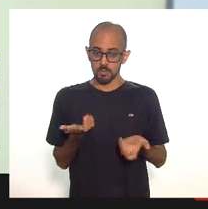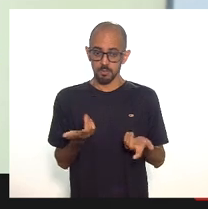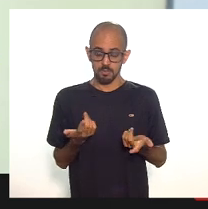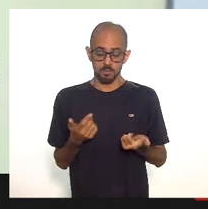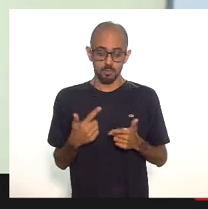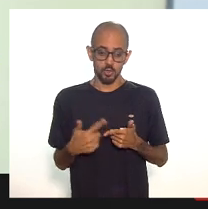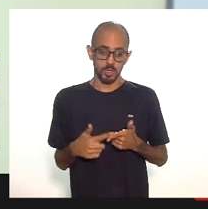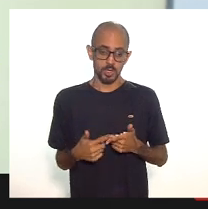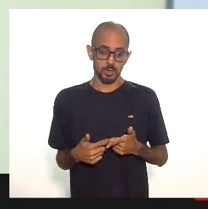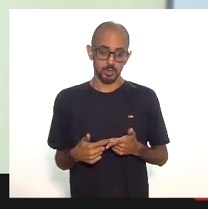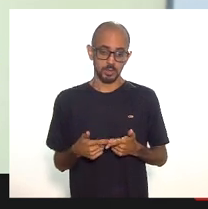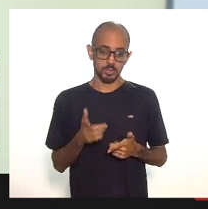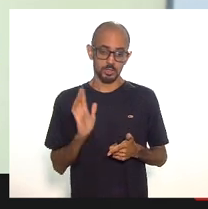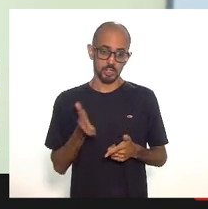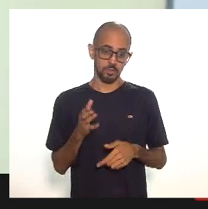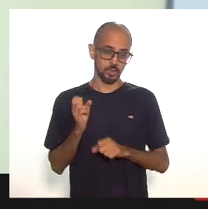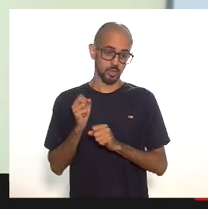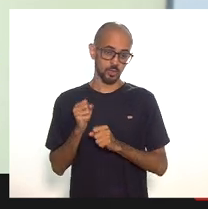foram